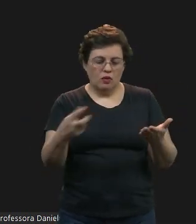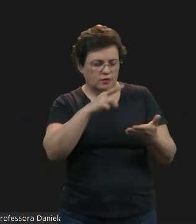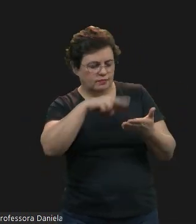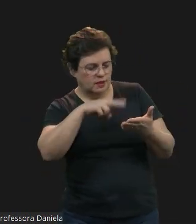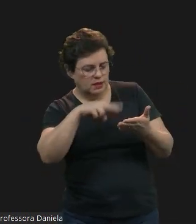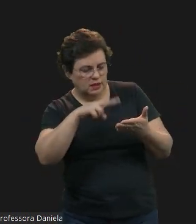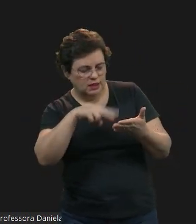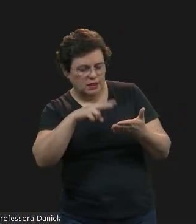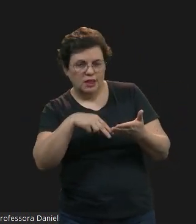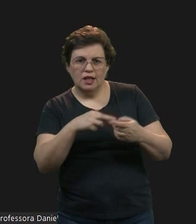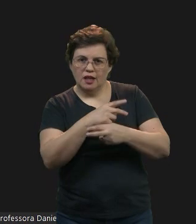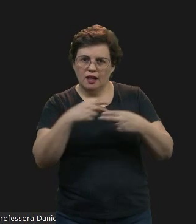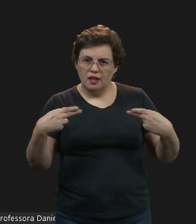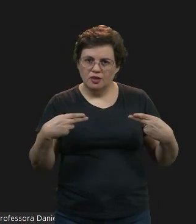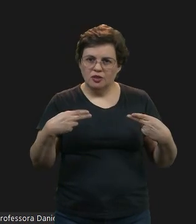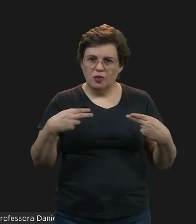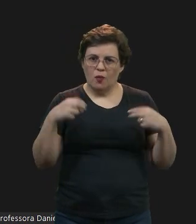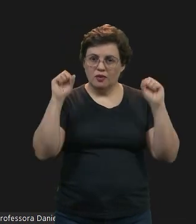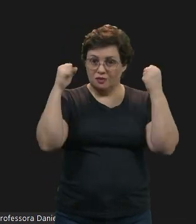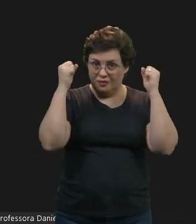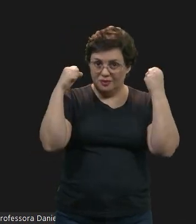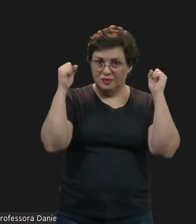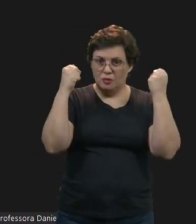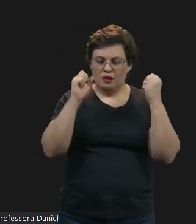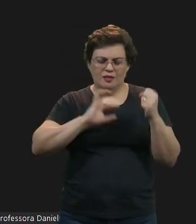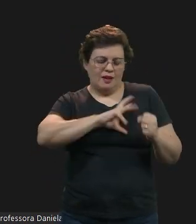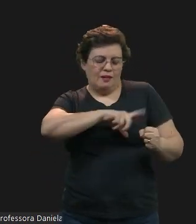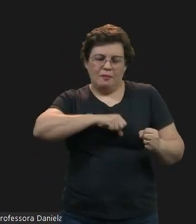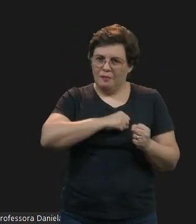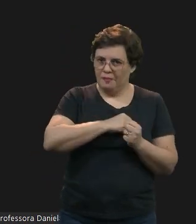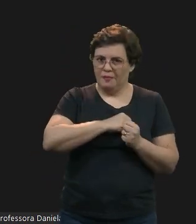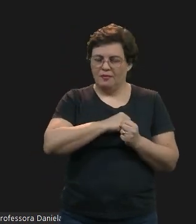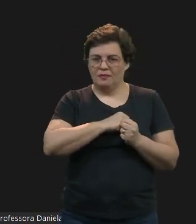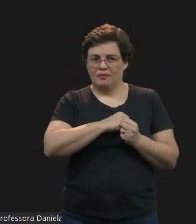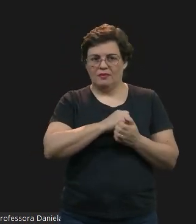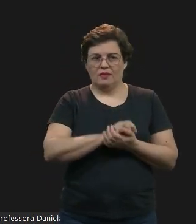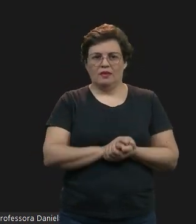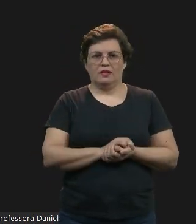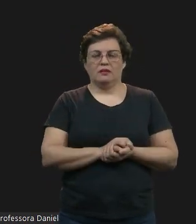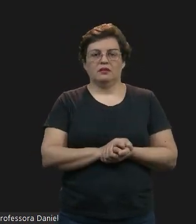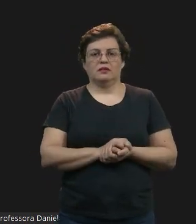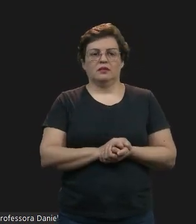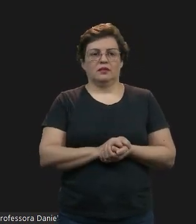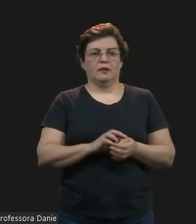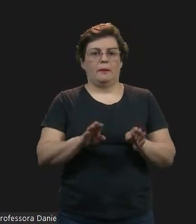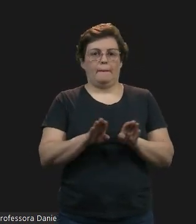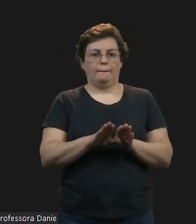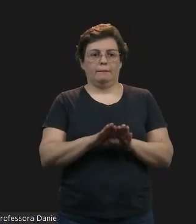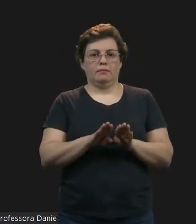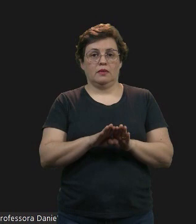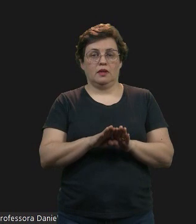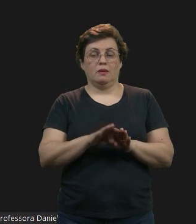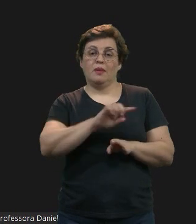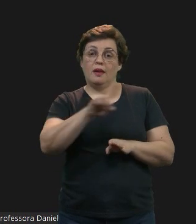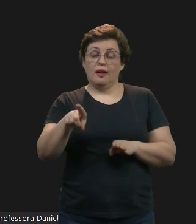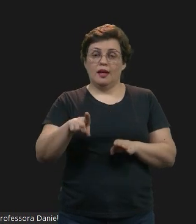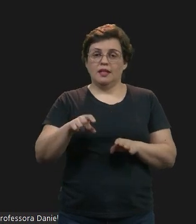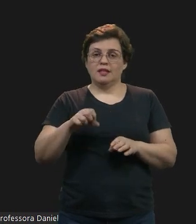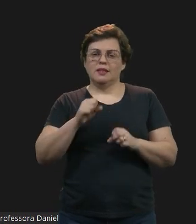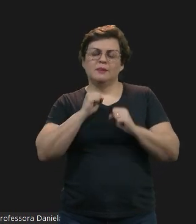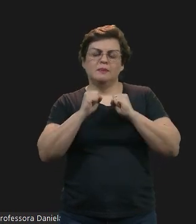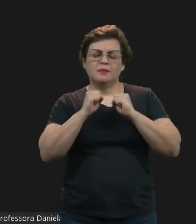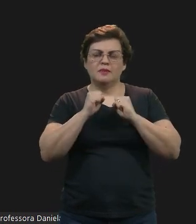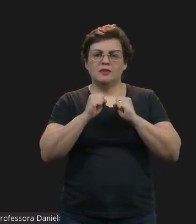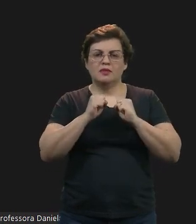colunas esportivas, o qual amava. Entre uma e outra entrega, entre essas paixões, Célio